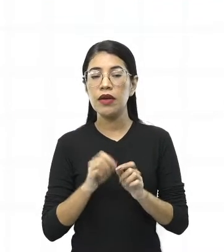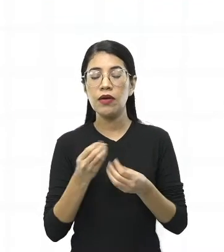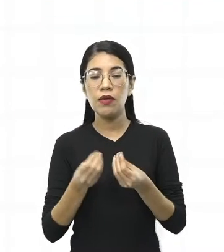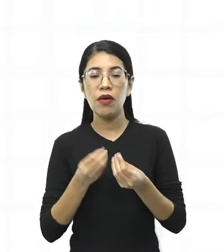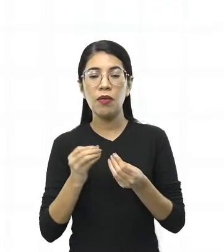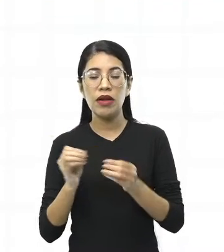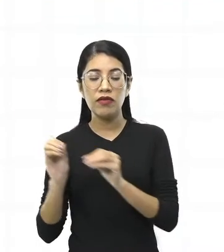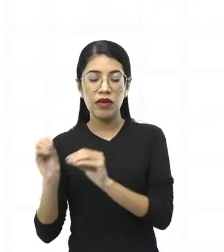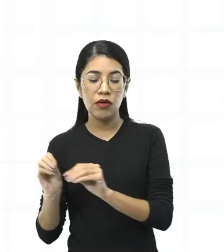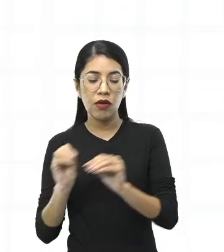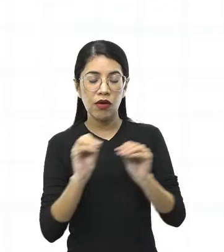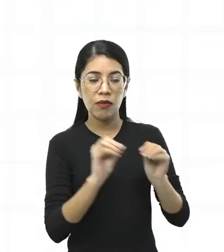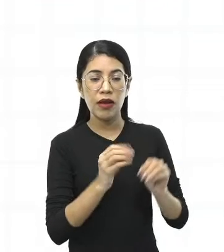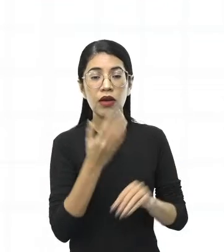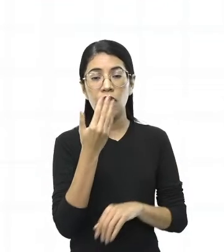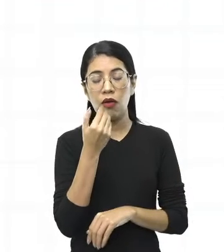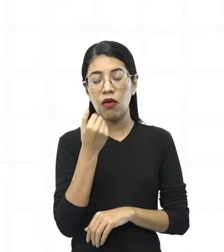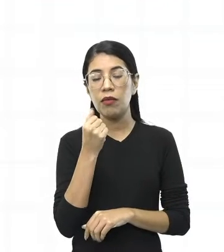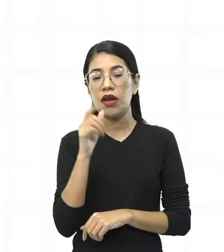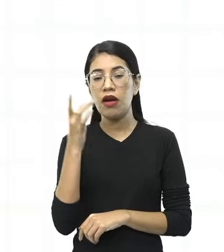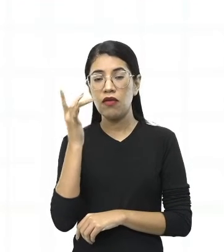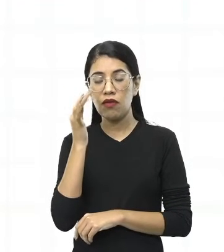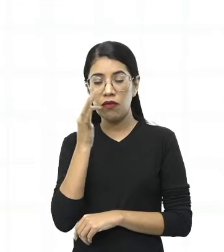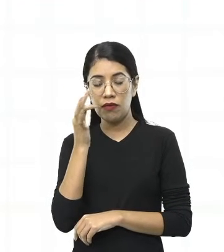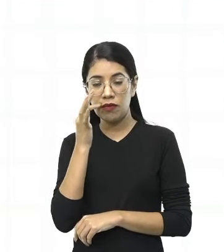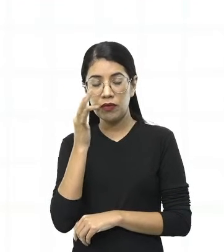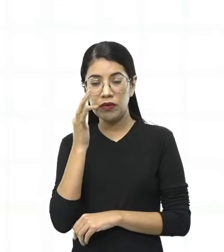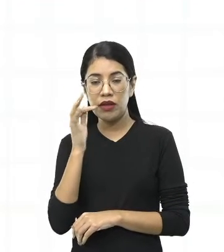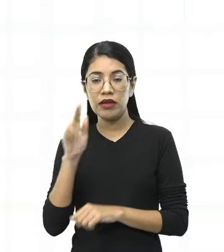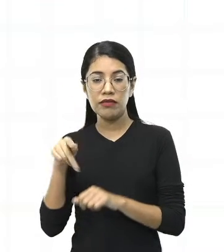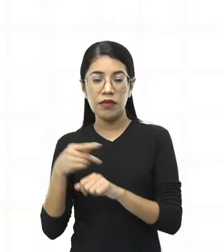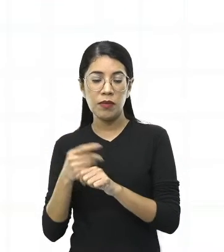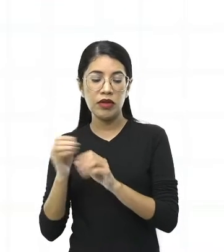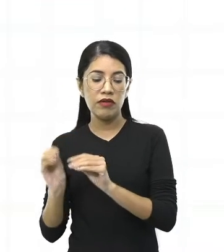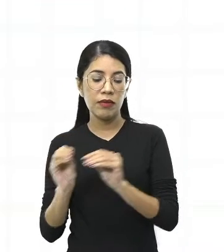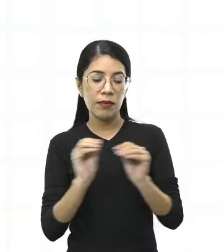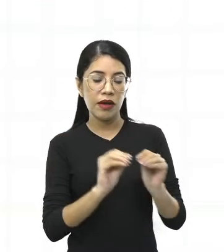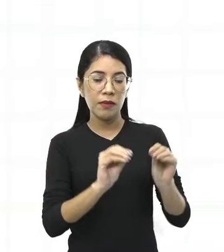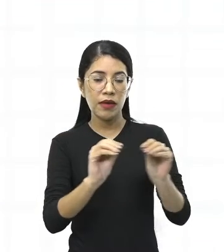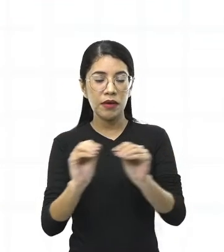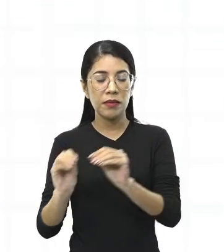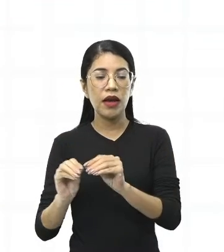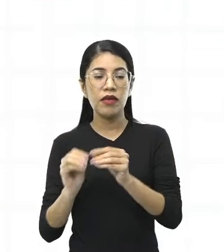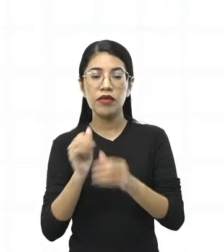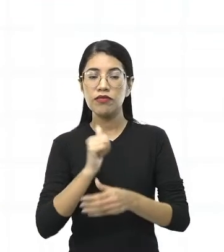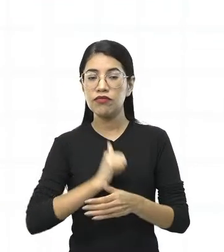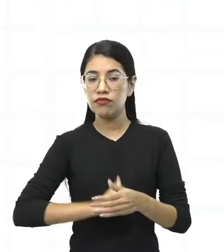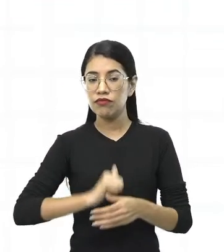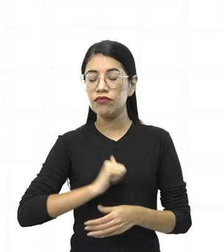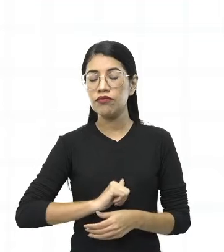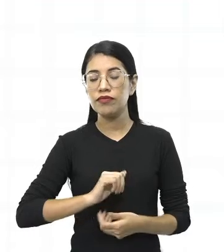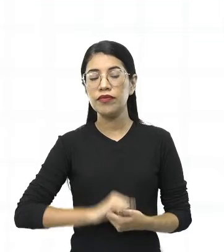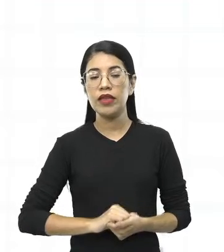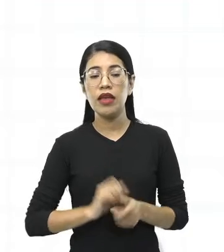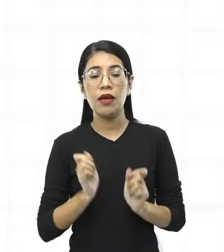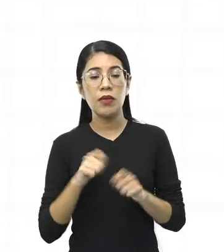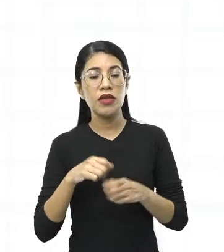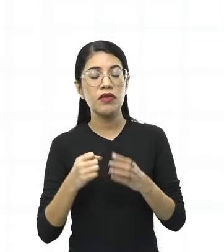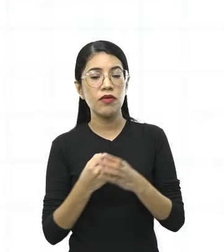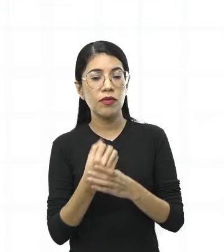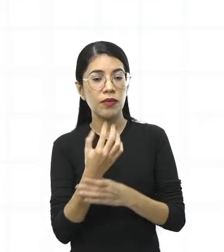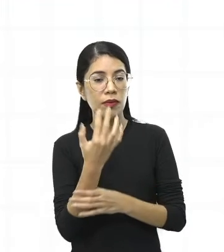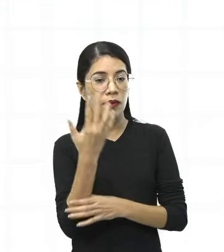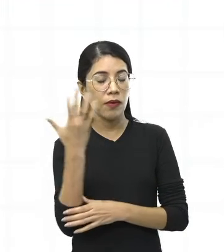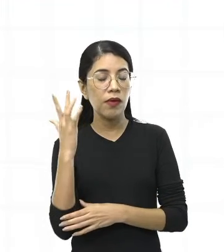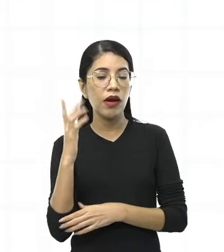de um lugar para o outro, né, que se alimentam de frutos, que fazem, então, que vão fazer com que essas plantas elas nasçam em